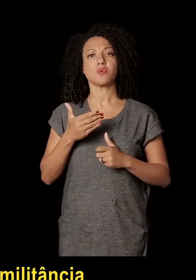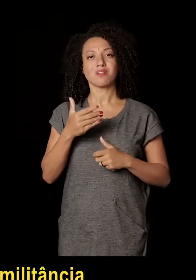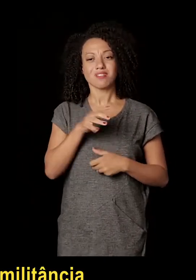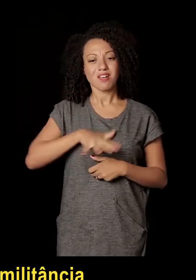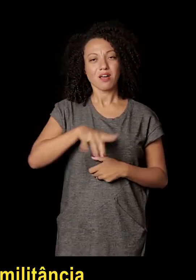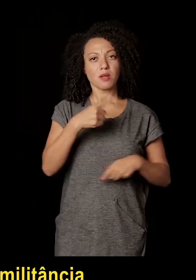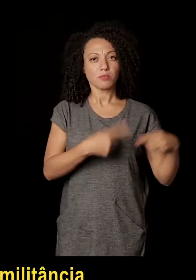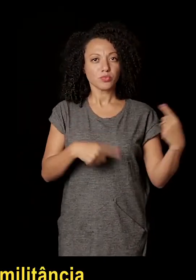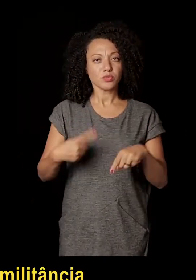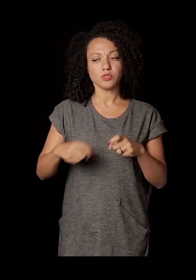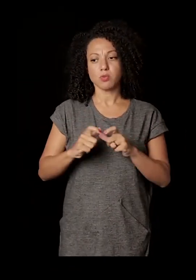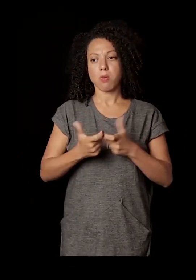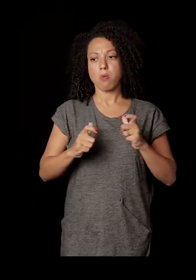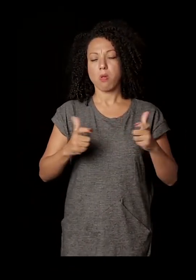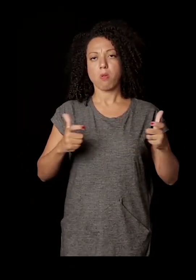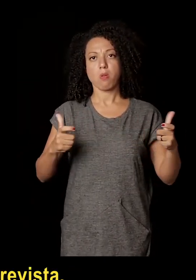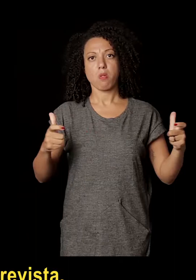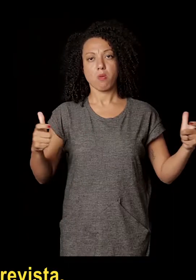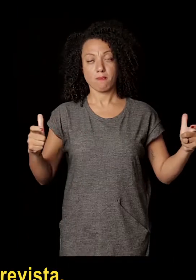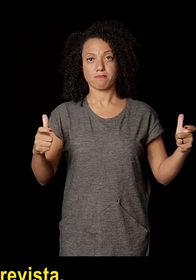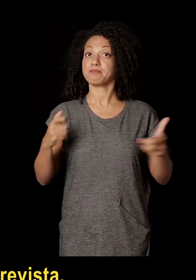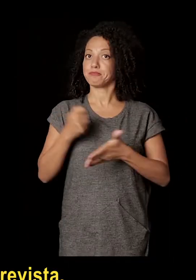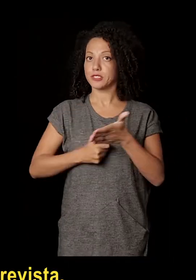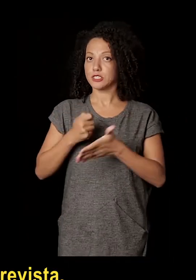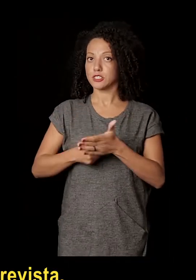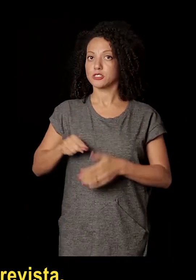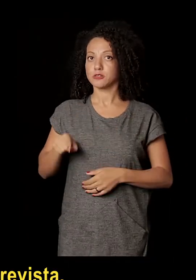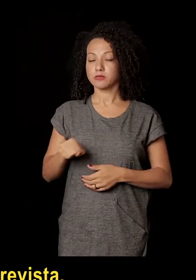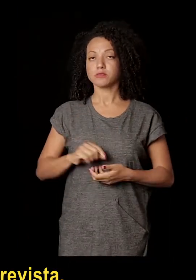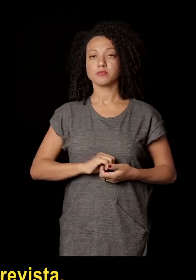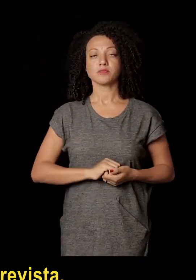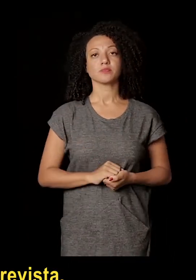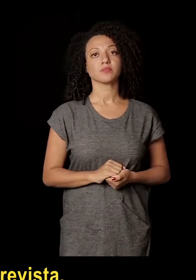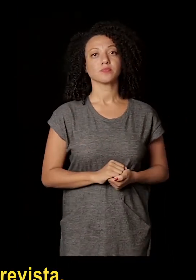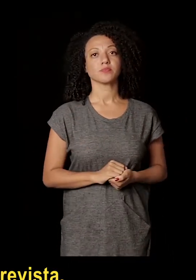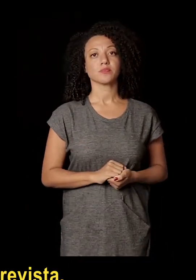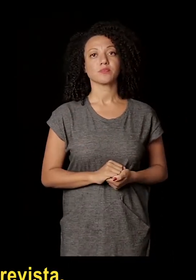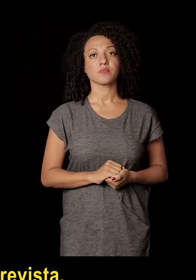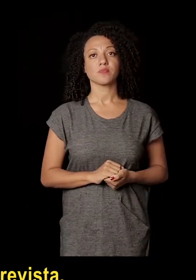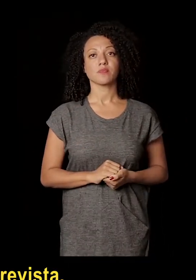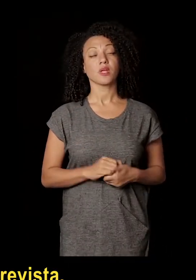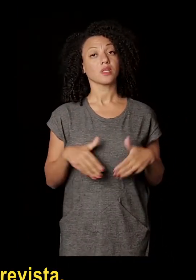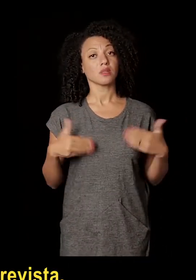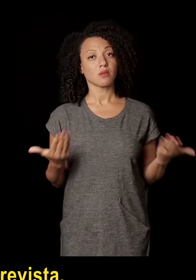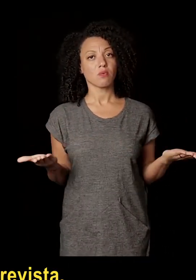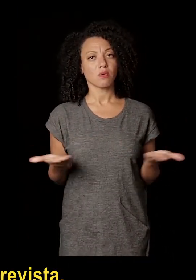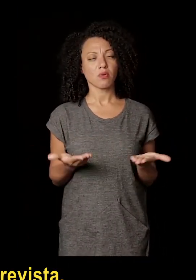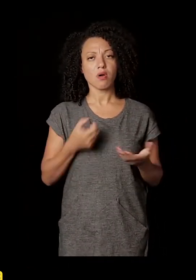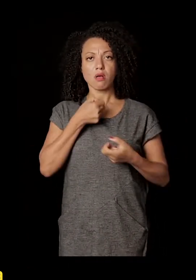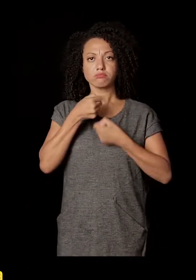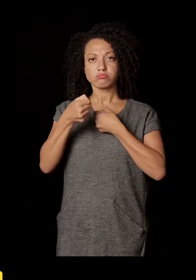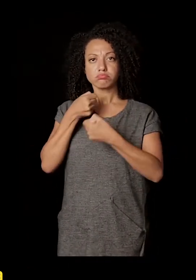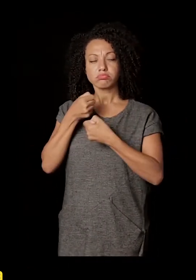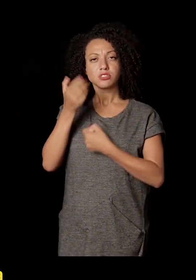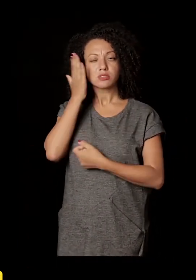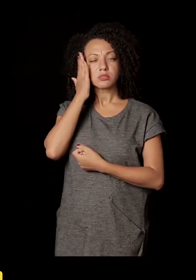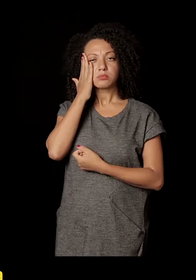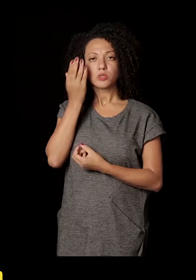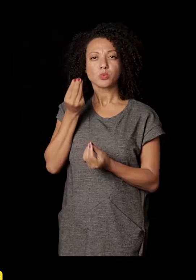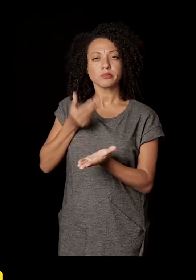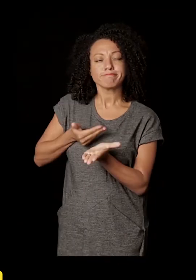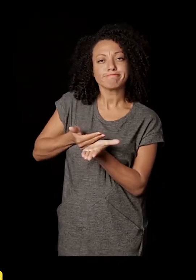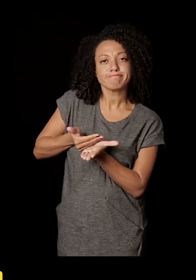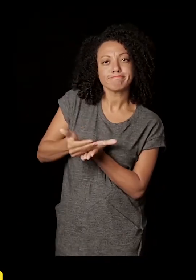político, cultural, etc. Então, a gente quer, nessa entrevista, saber a origem,